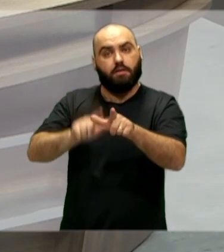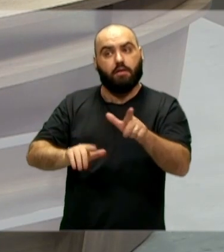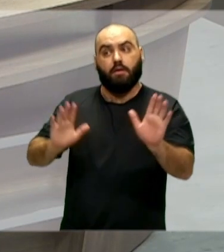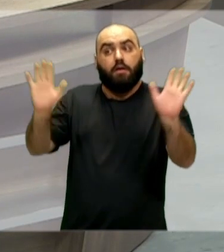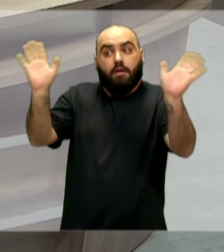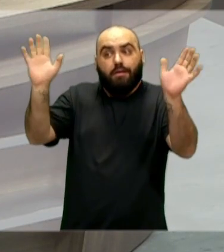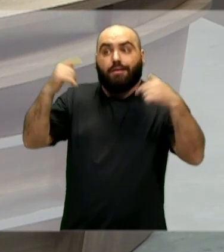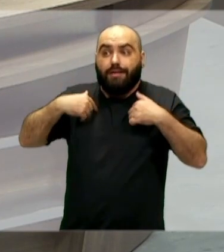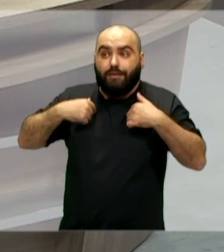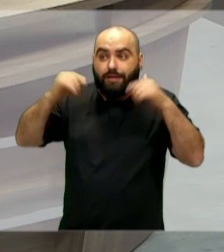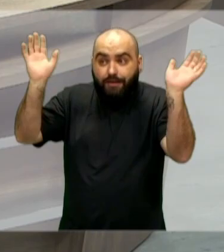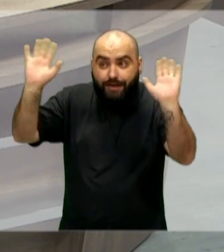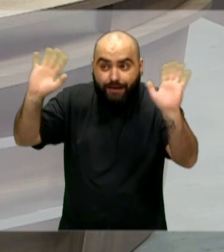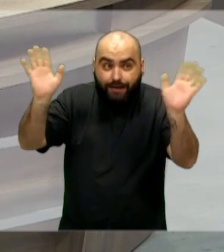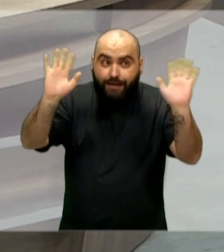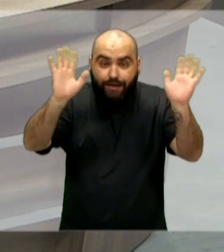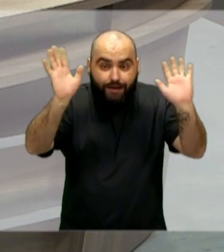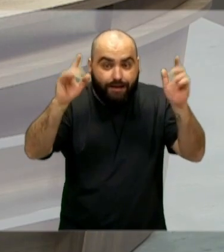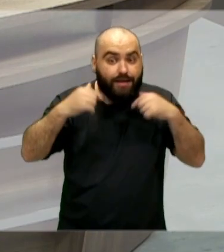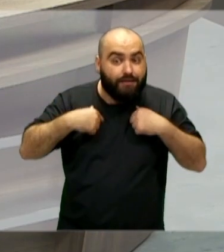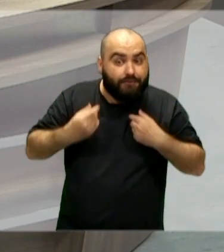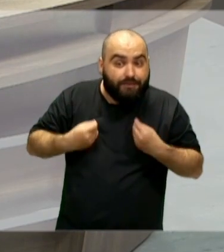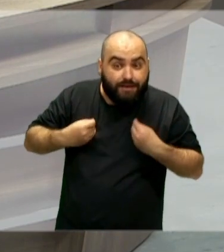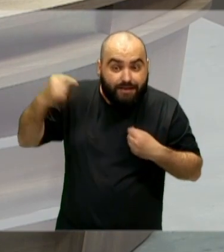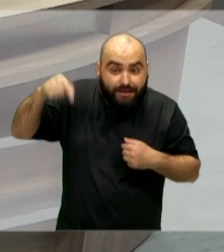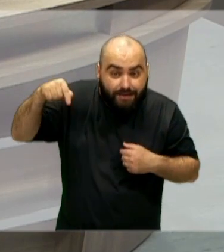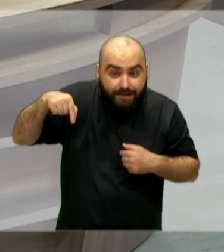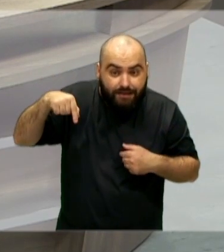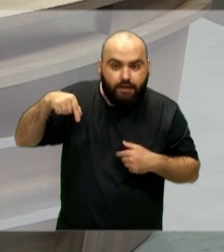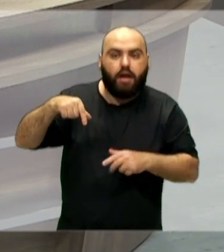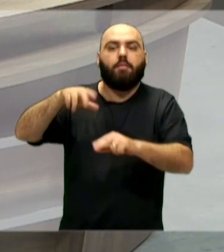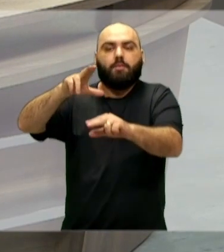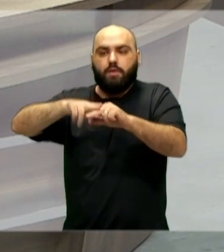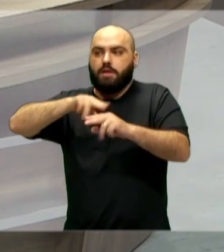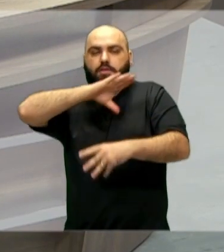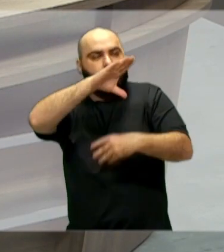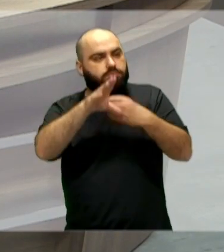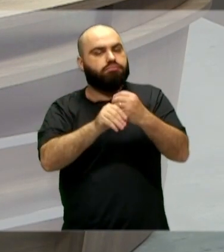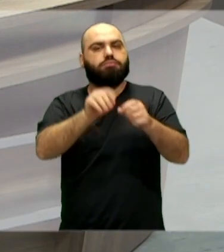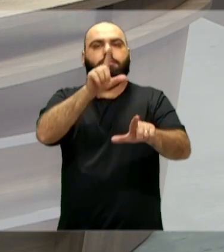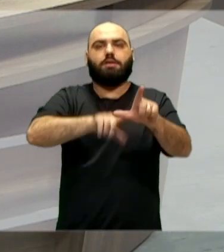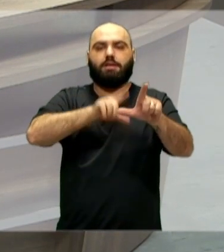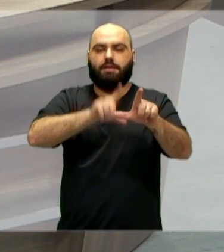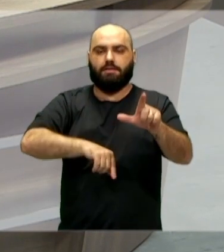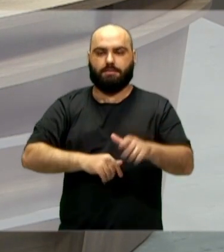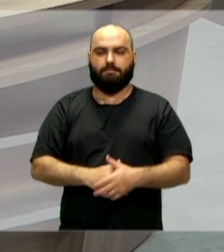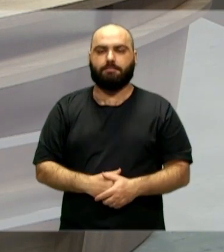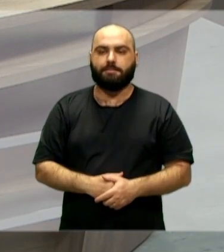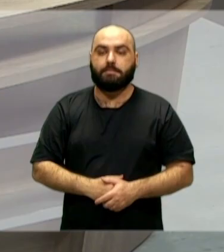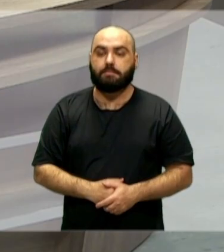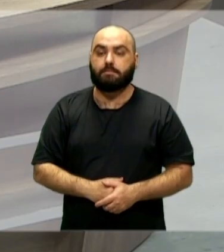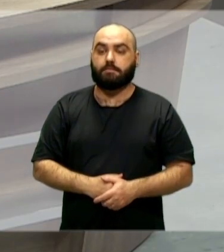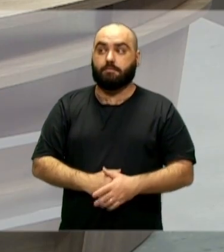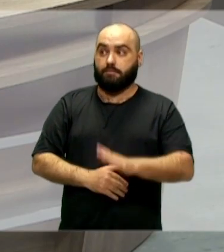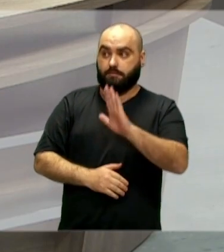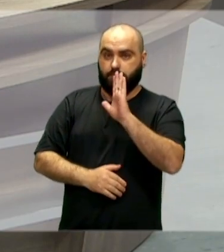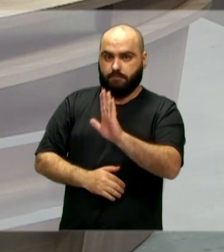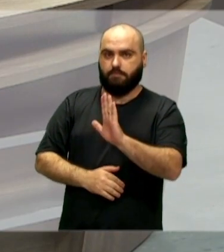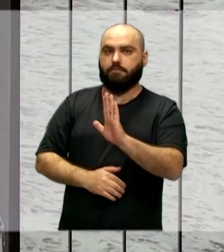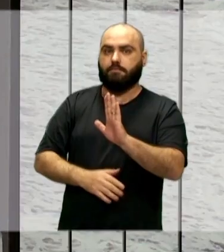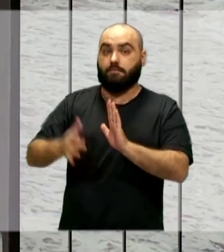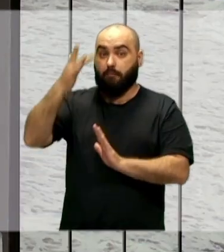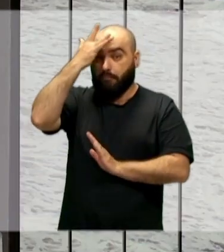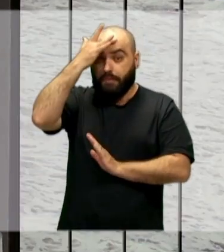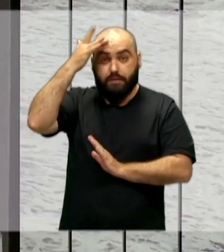aqui, eu existo. A Fran fez uma fala maravilhosa, tá? É assim, a gente tem que pensar que são pessoas que historicamente